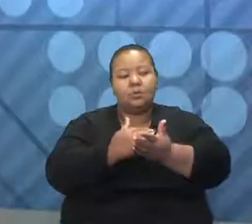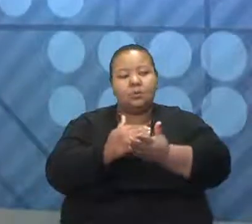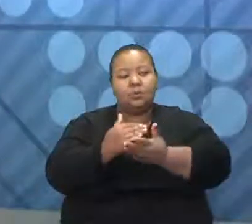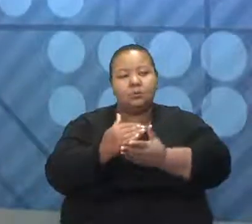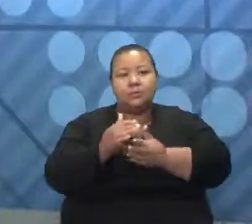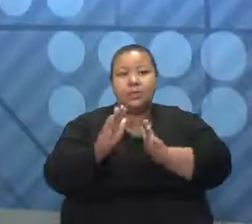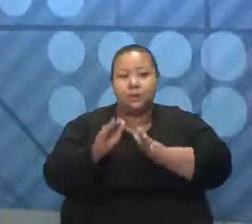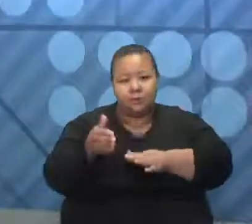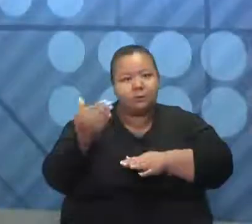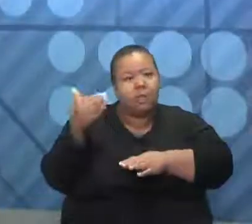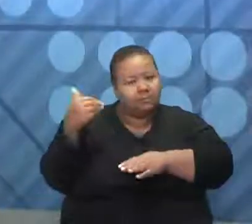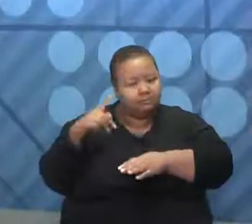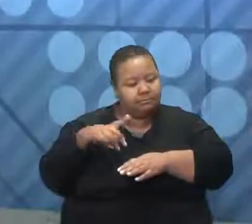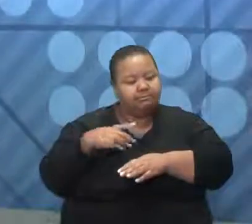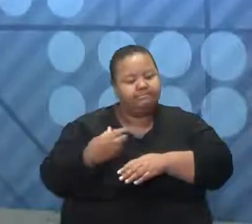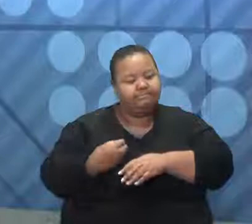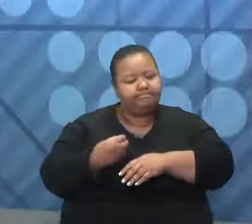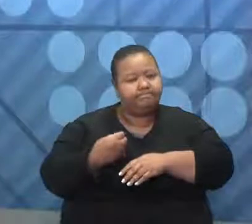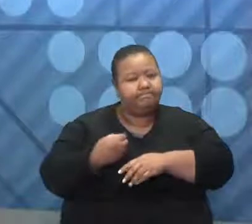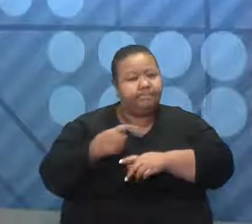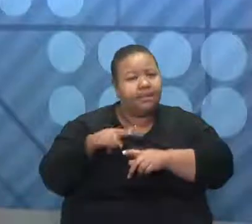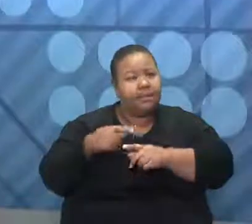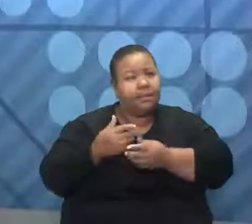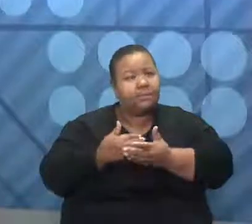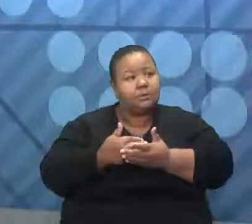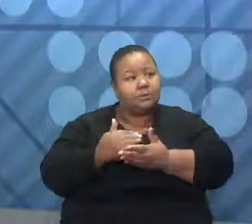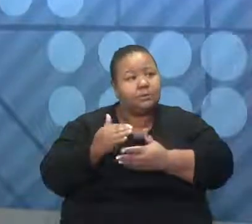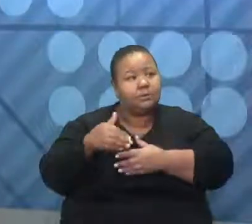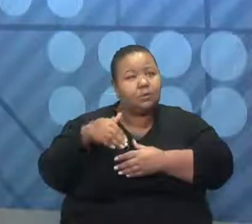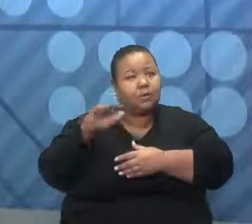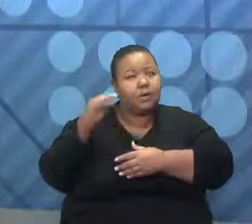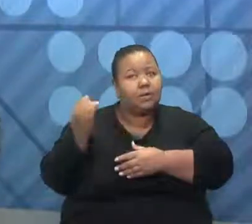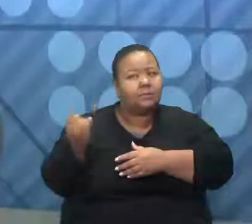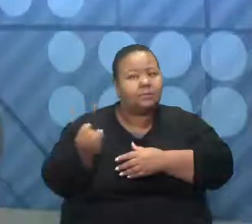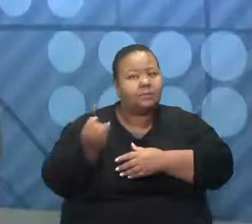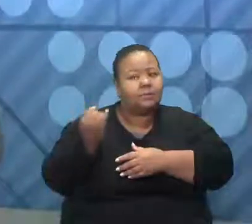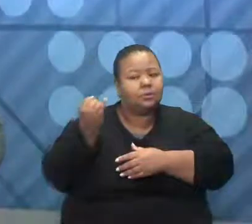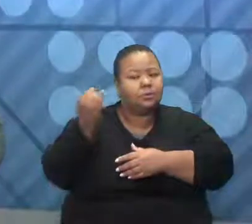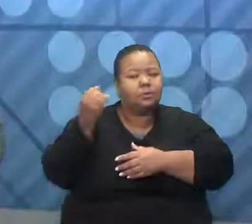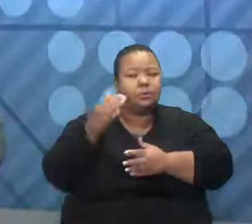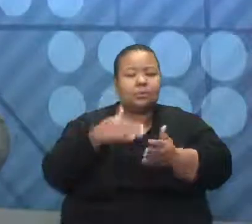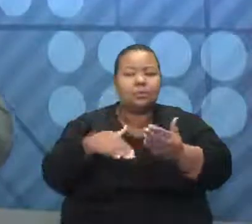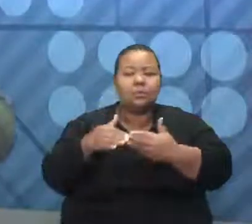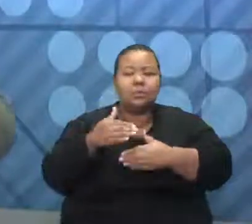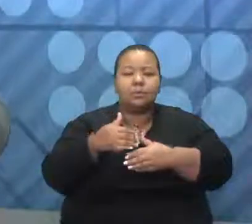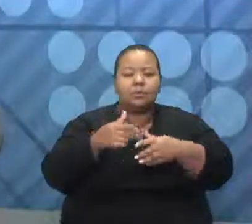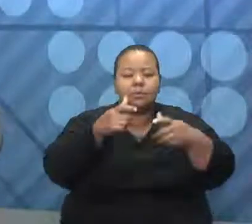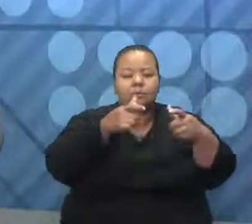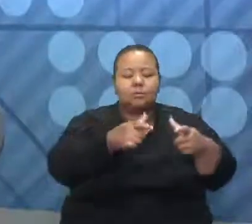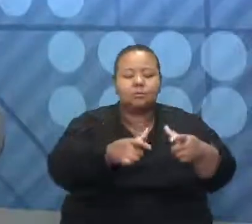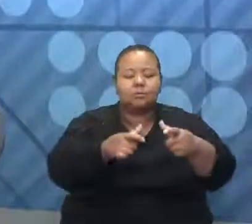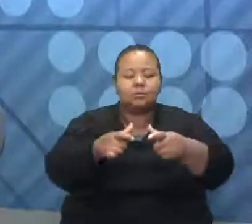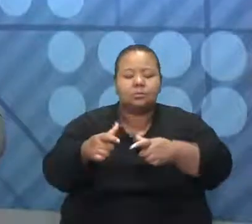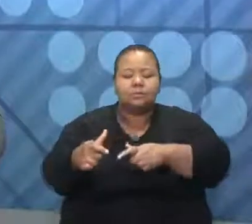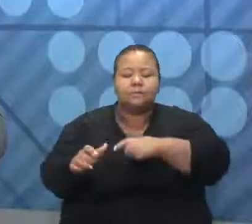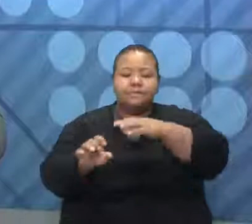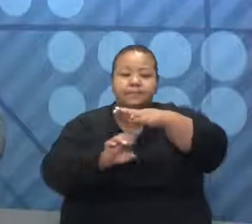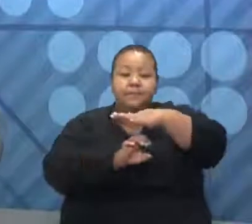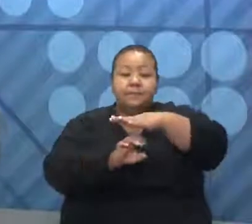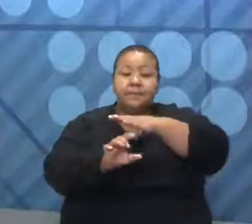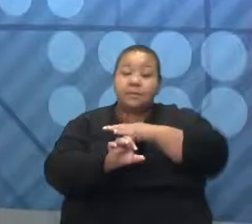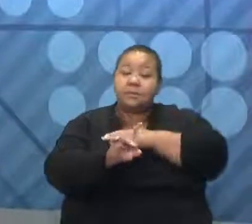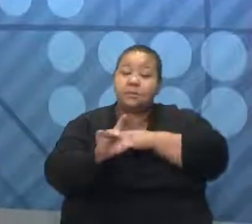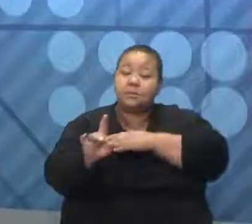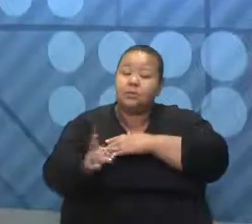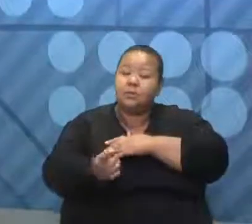Eles existiam, mas eles começaram a fazer mais sentido para todas as áreas da empresa, não somente para o campo financeiro,